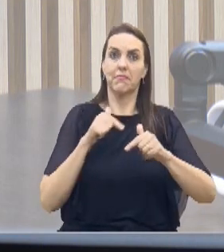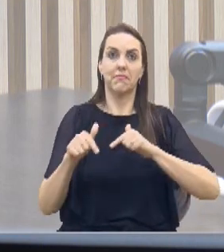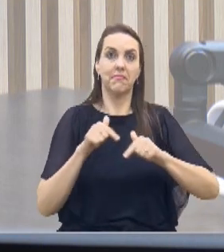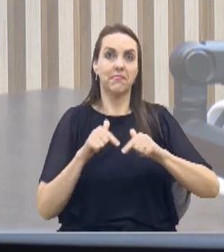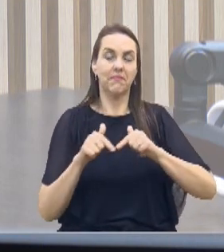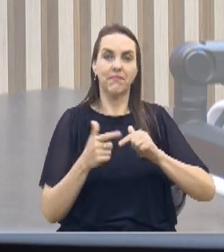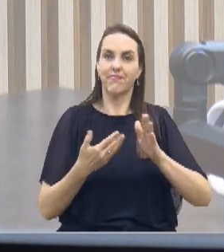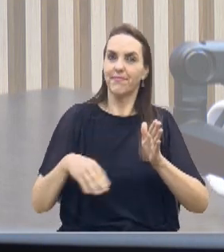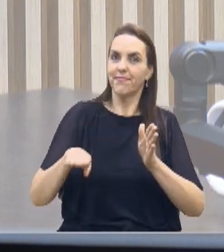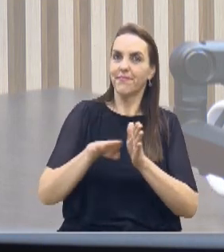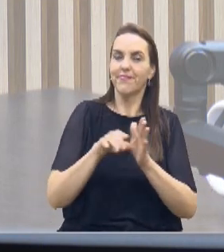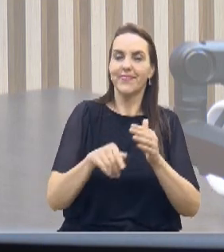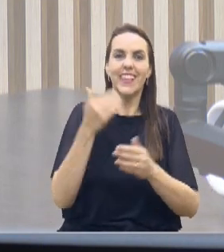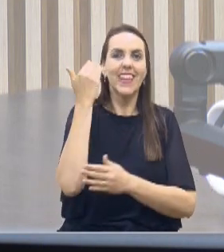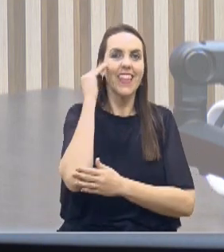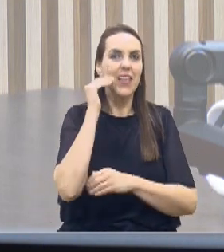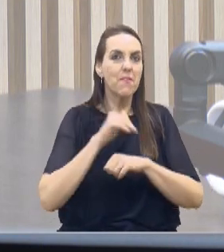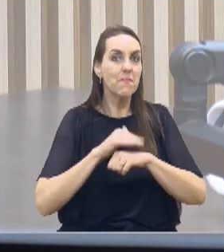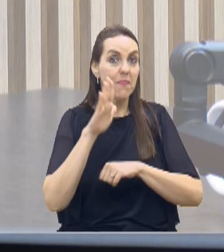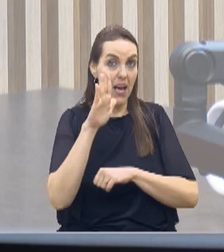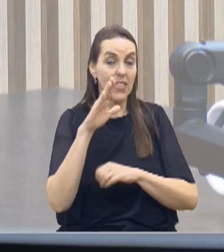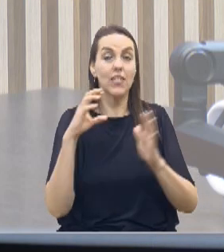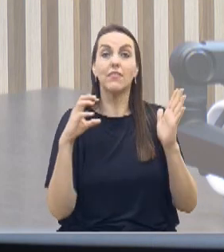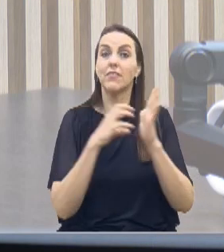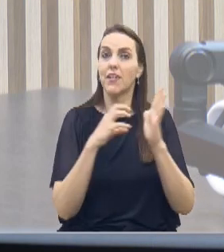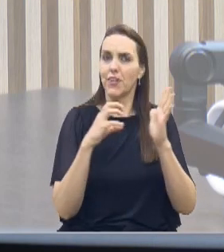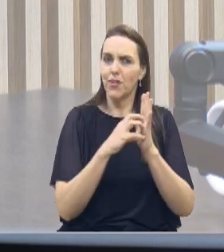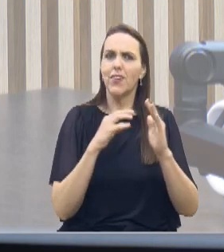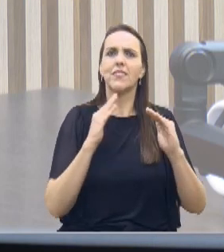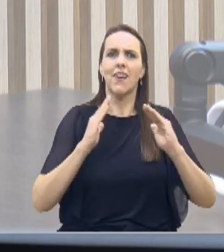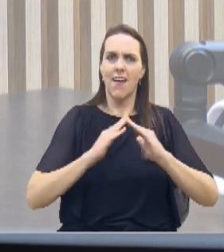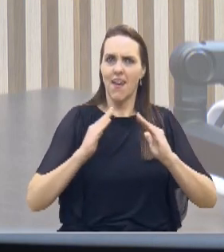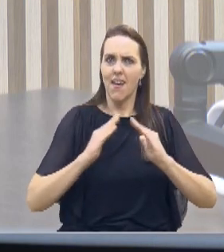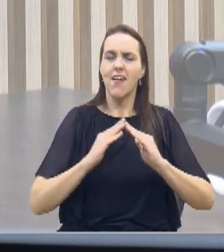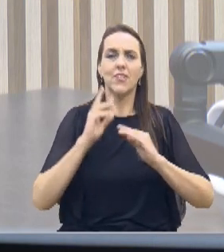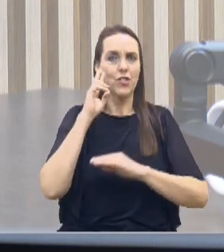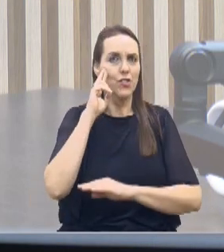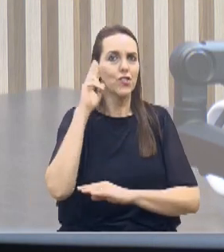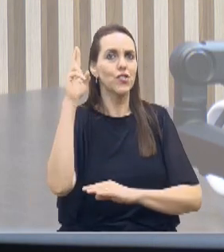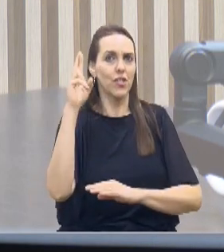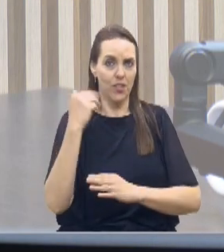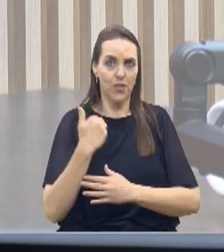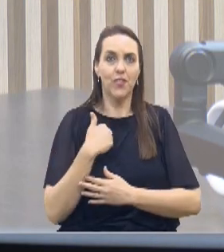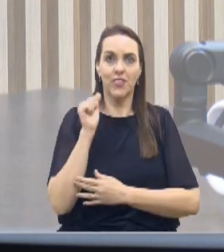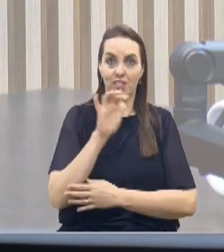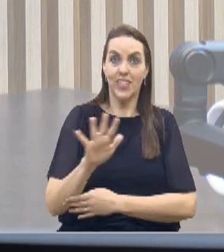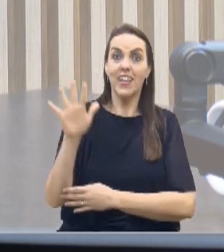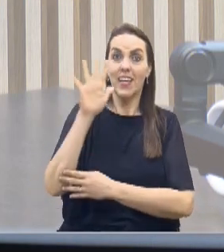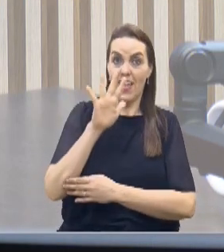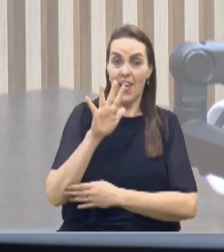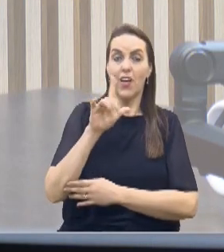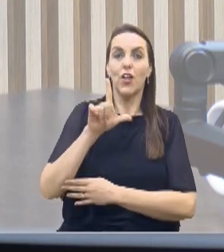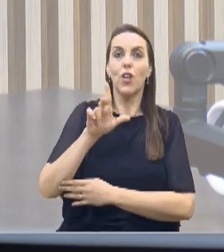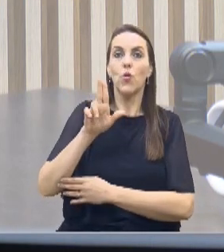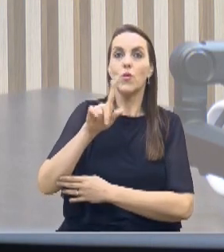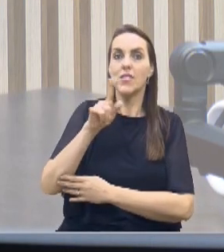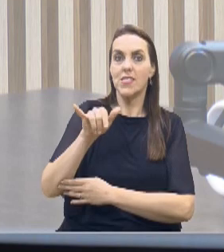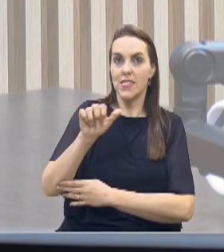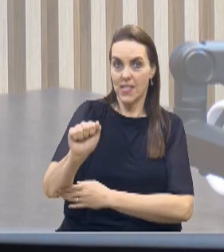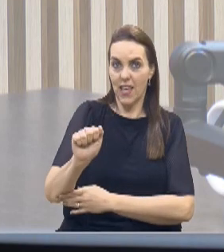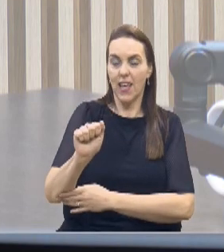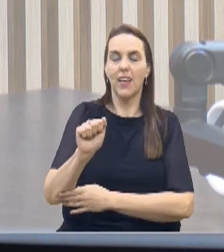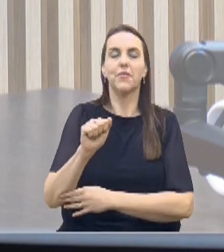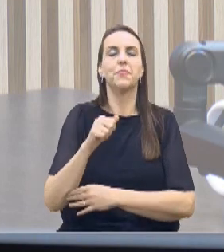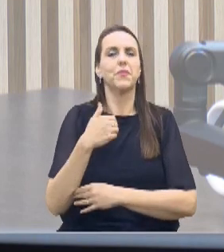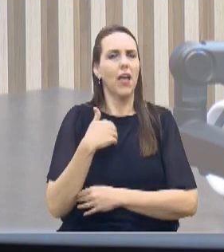aqui para entender um pouco mais, aos servidores da casa, né, aos nossos diretores, né, a minha diretora geral, a Luzia Oz, que me